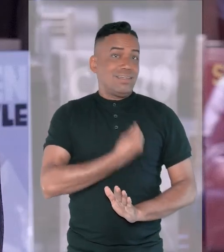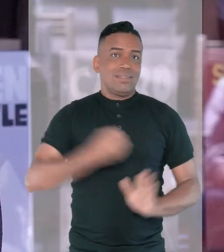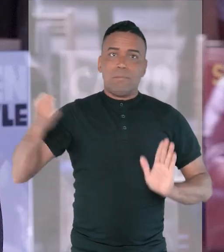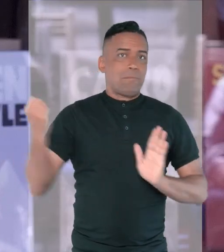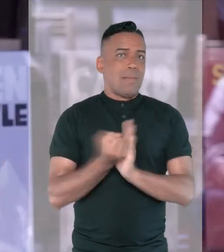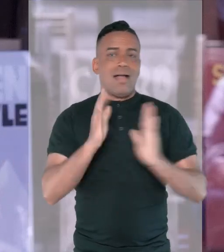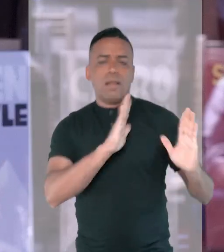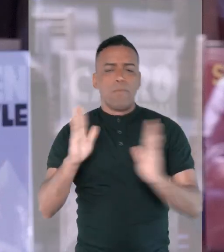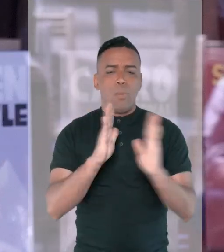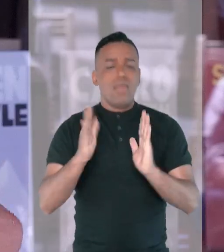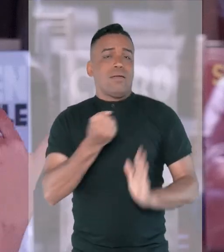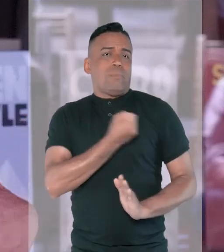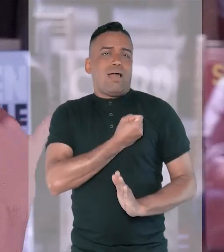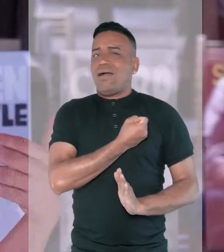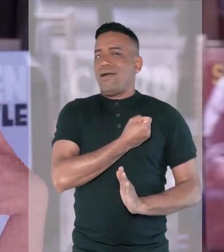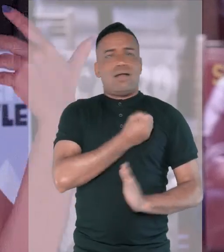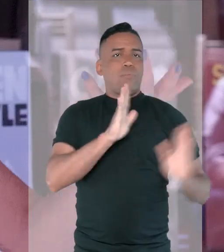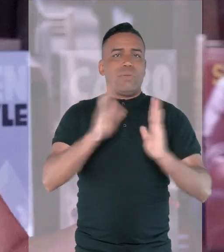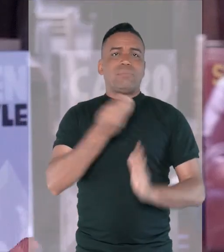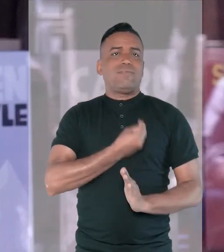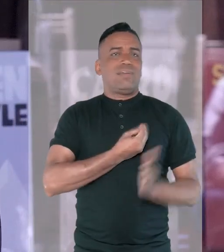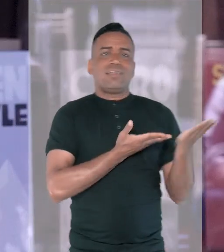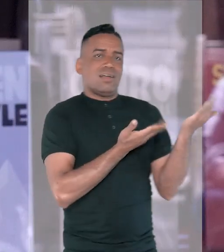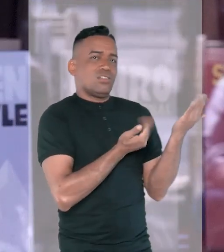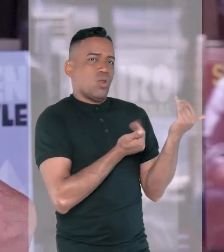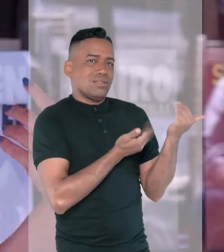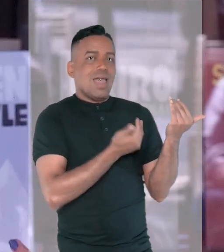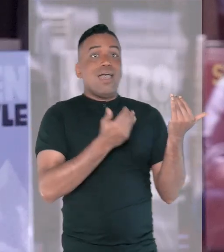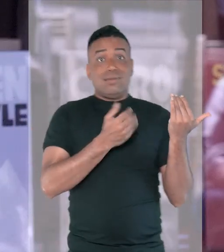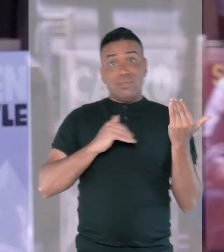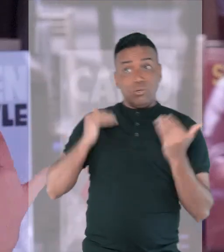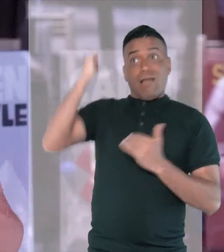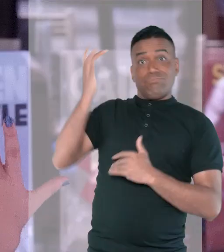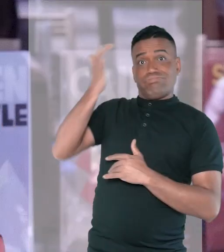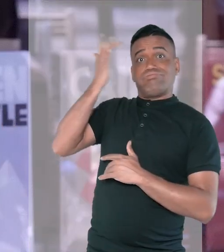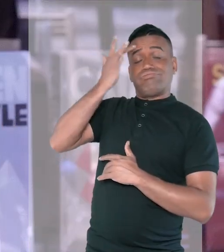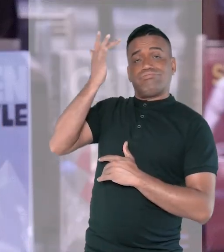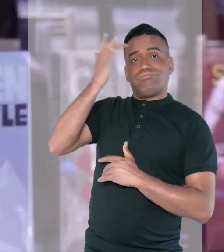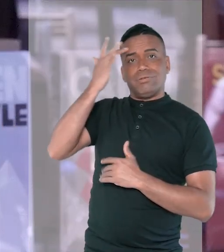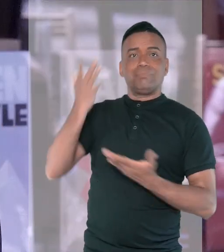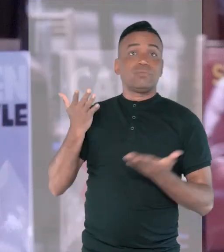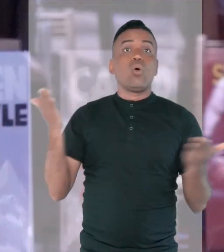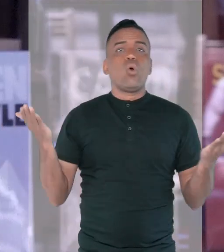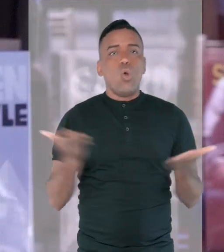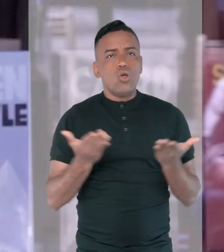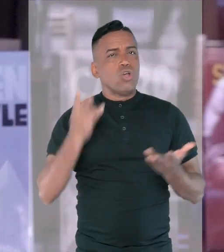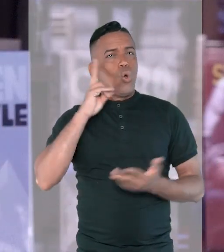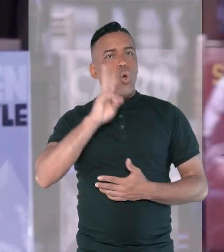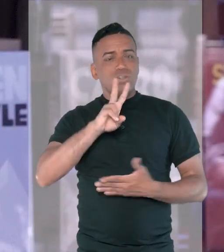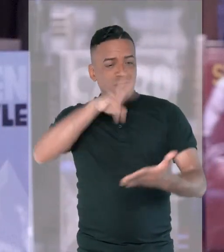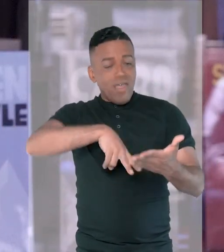Ele marcou uma passagem muito grande da minha adolescência, da minha maturidade.